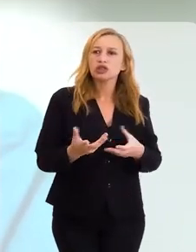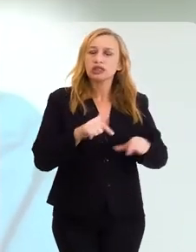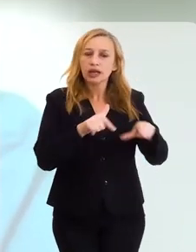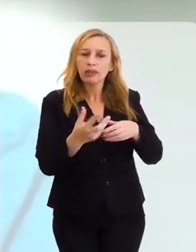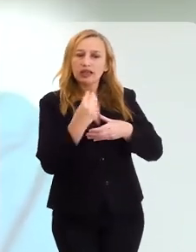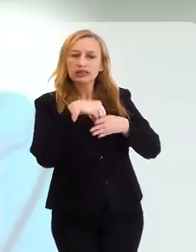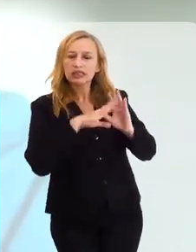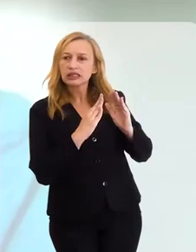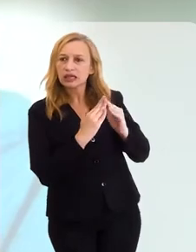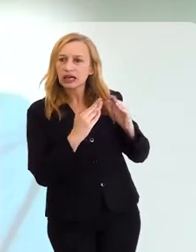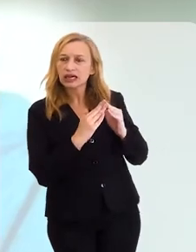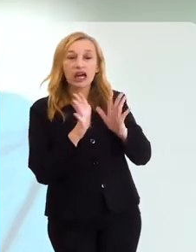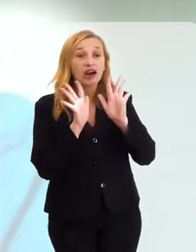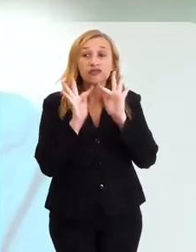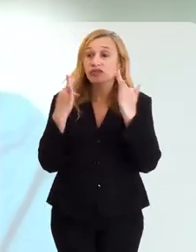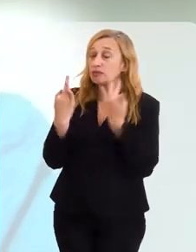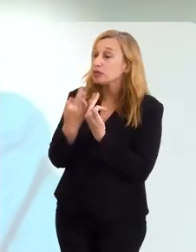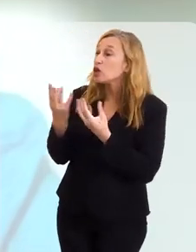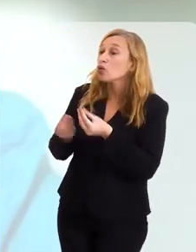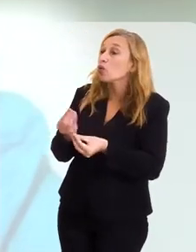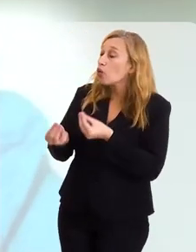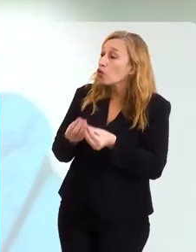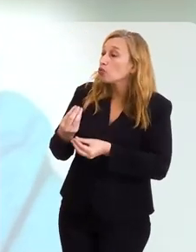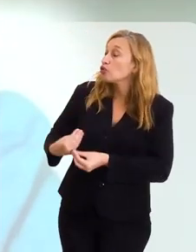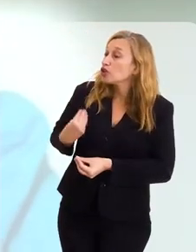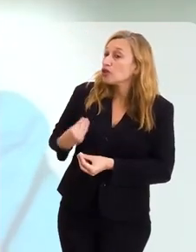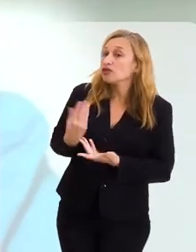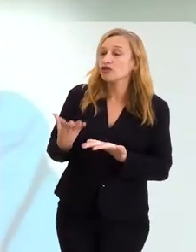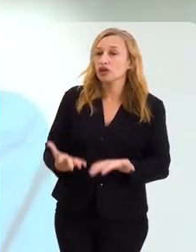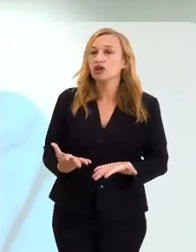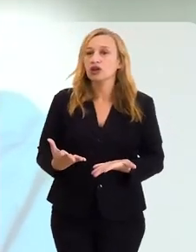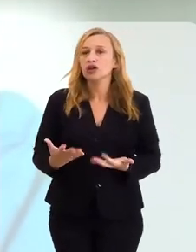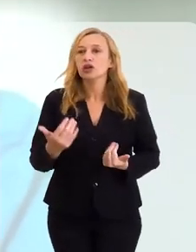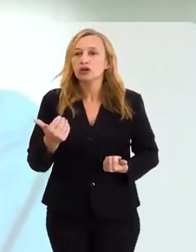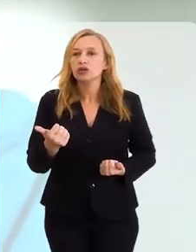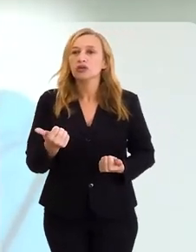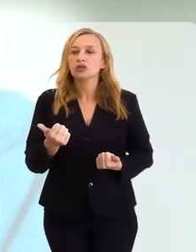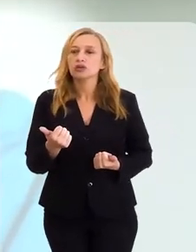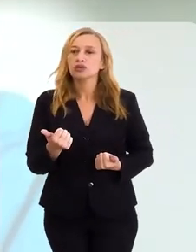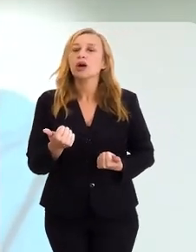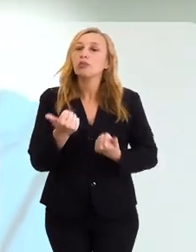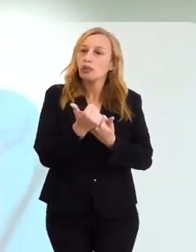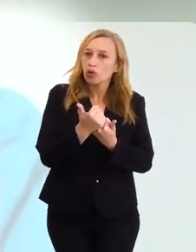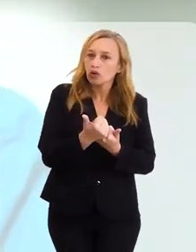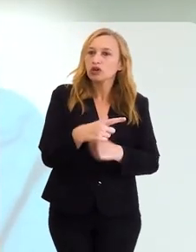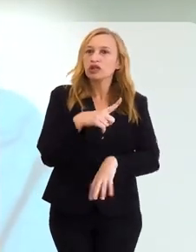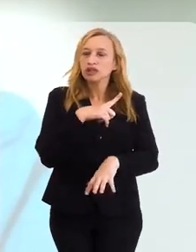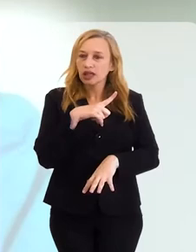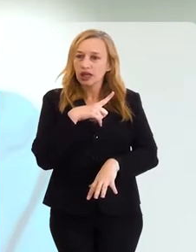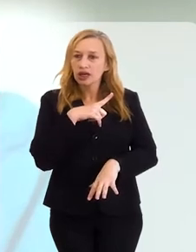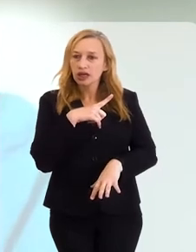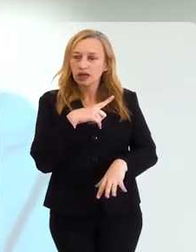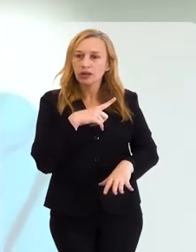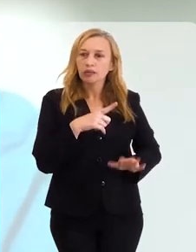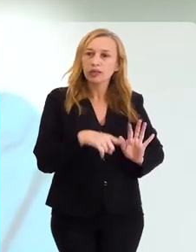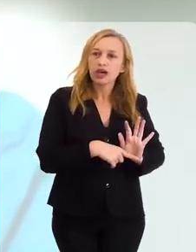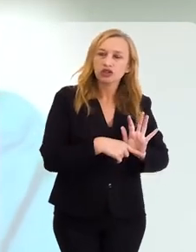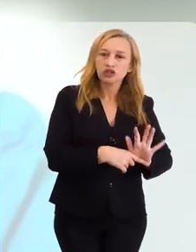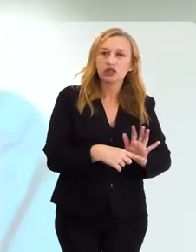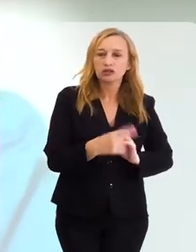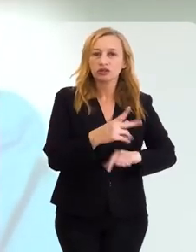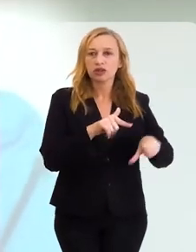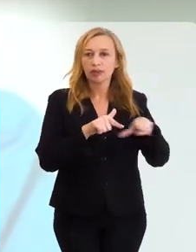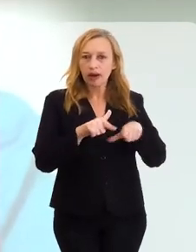condições de saúde, as suas condições de trabalho dentro de casa, as condições familiares que ele tem, inclusive, né? E o suporte que ele tem